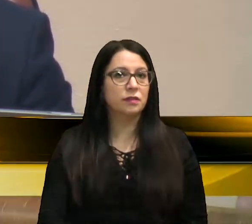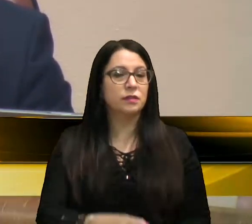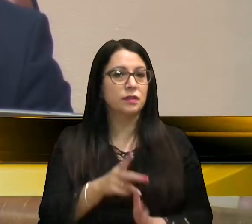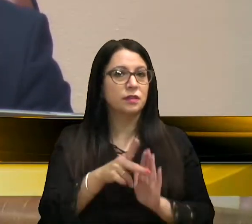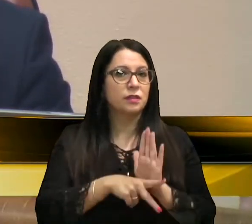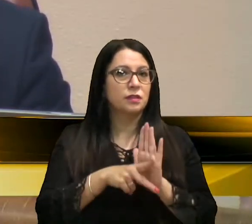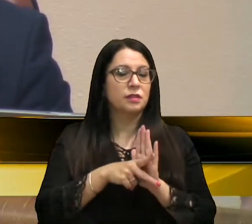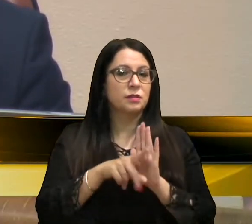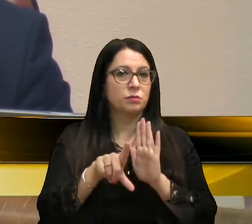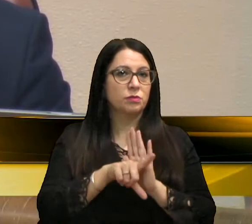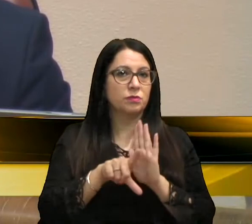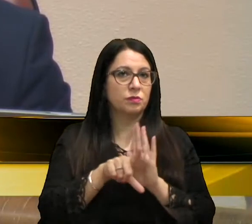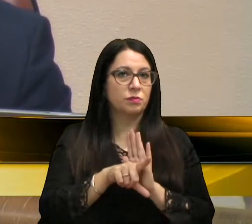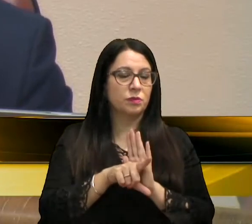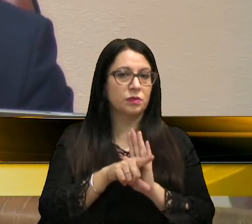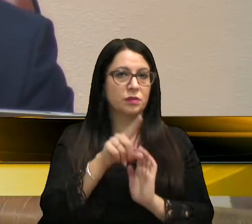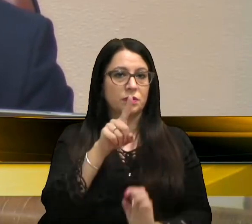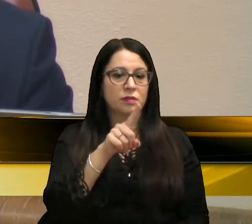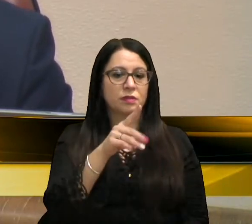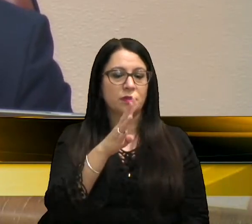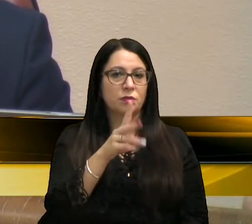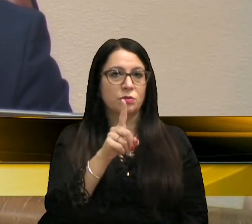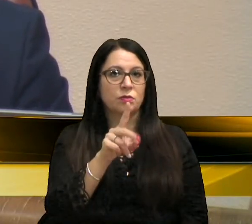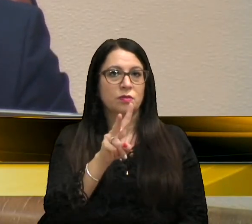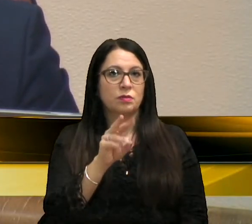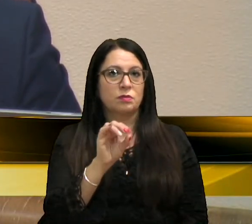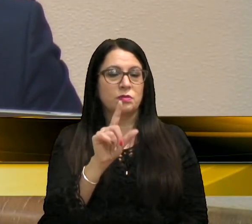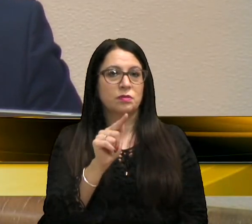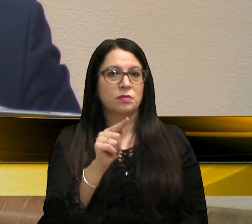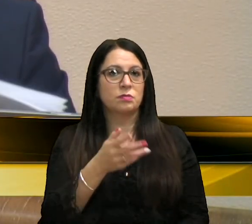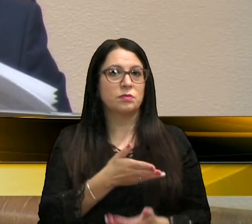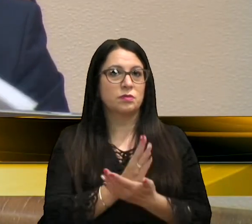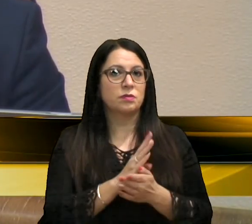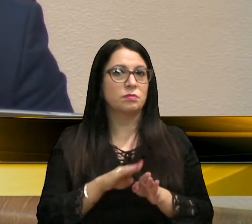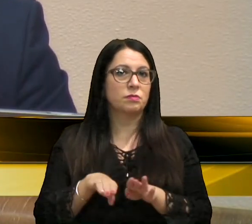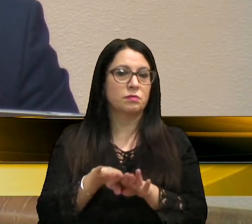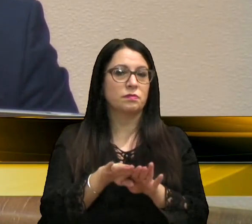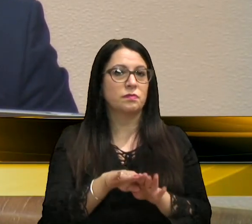Projeto de lei número 141/2017, aprovado por unanimidade.